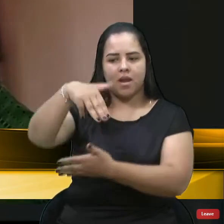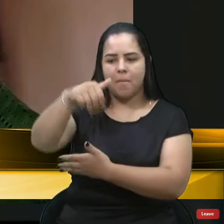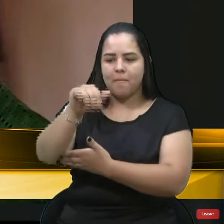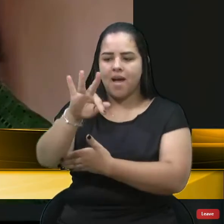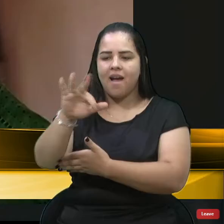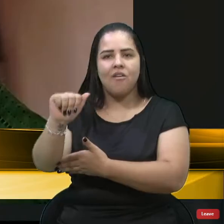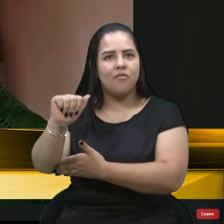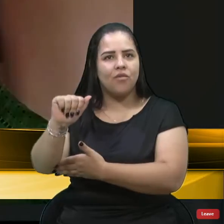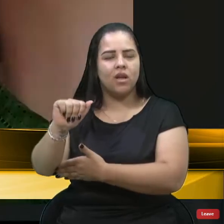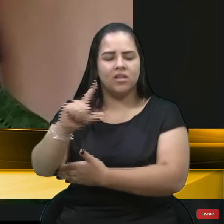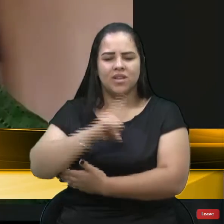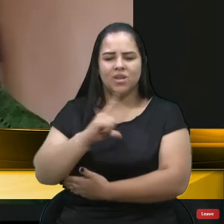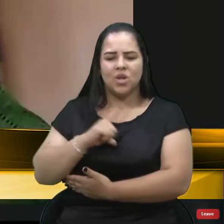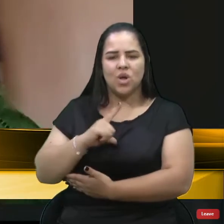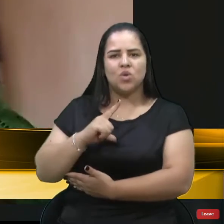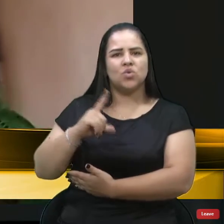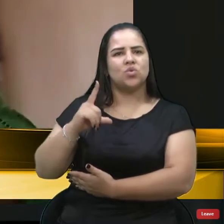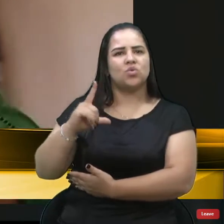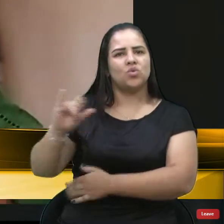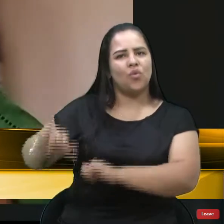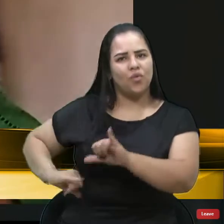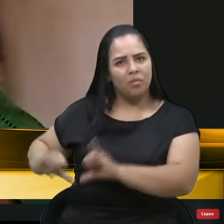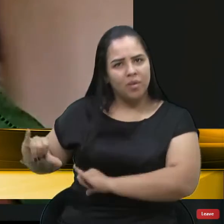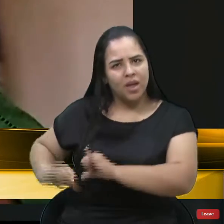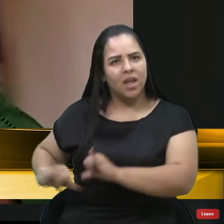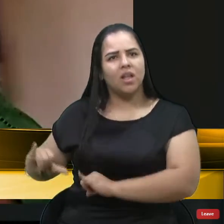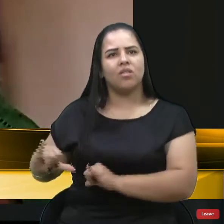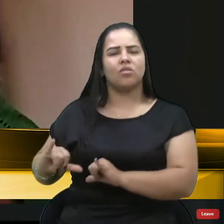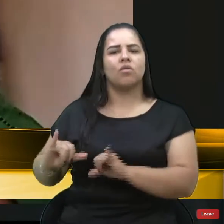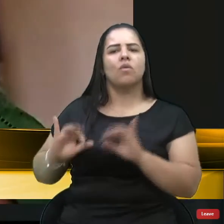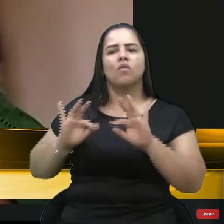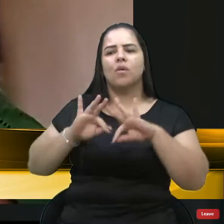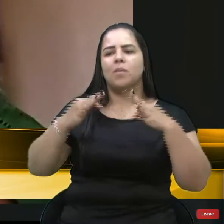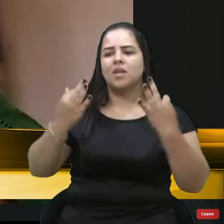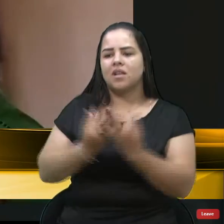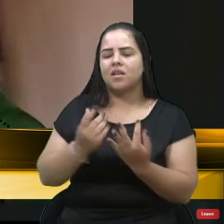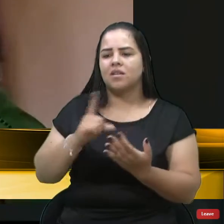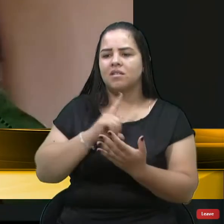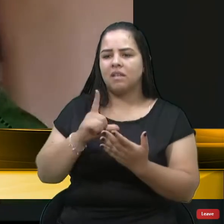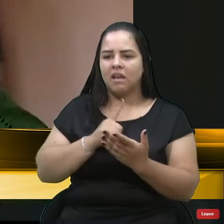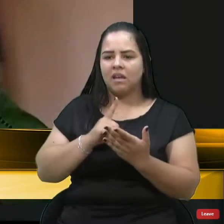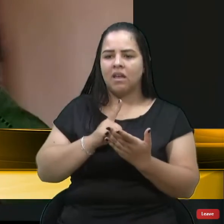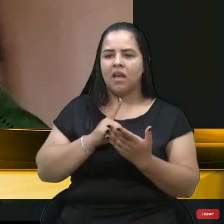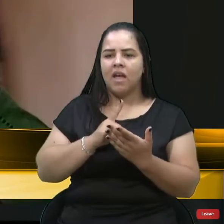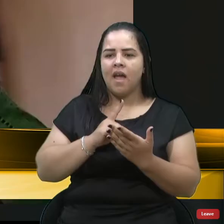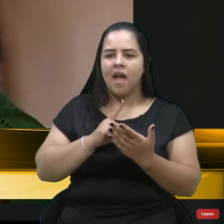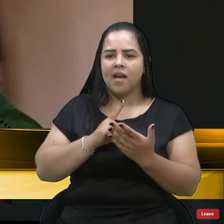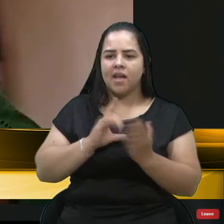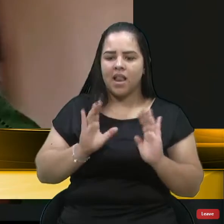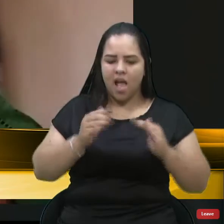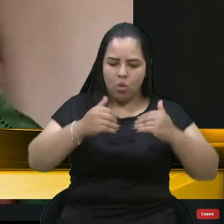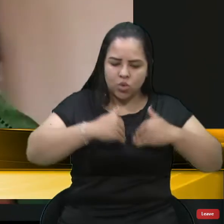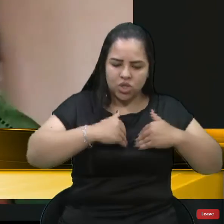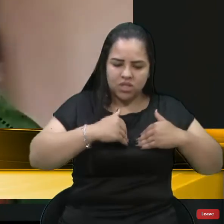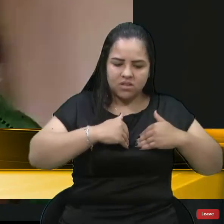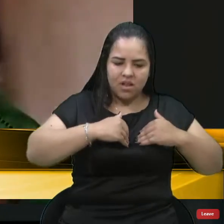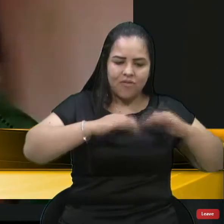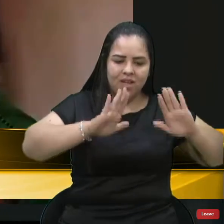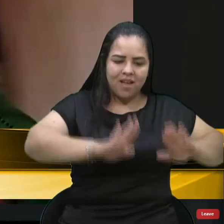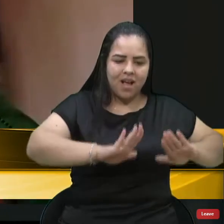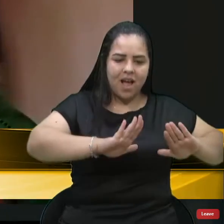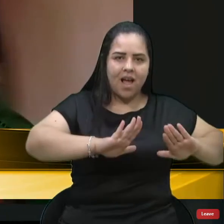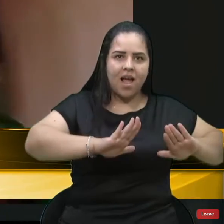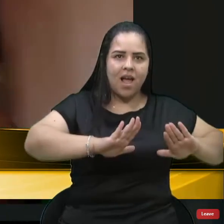de famílias, né, que muitas vezes trancavam aquele adolescente, aquele adulto num quarto o dia todo, porque ele era agressivo, ele